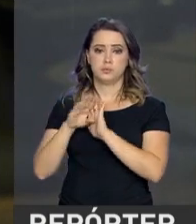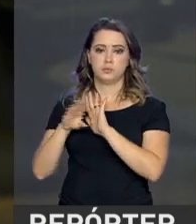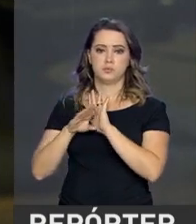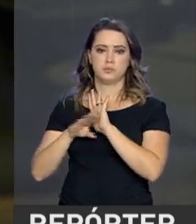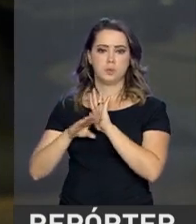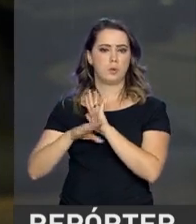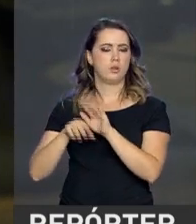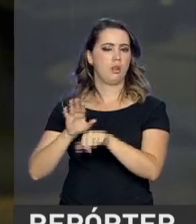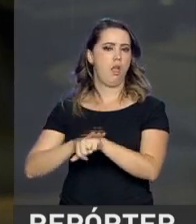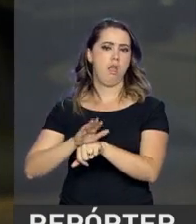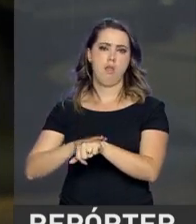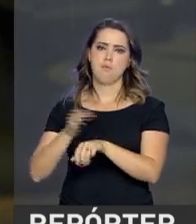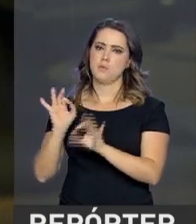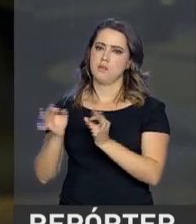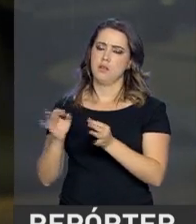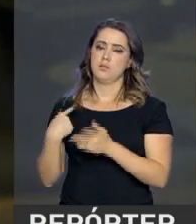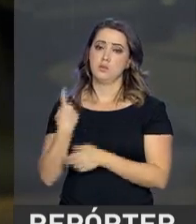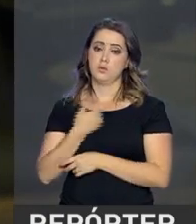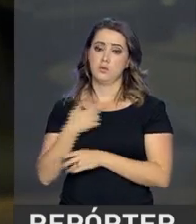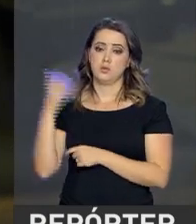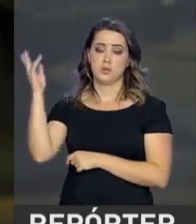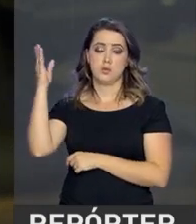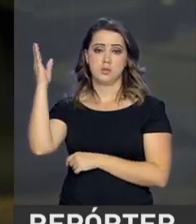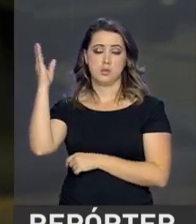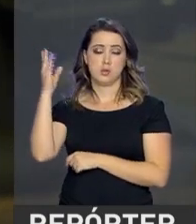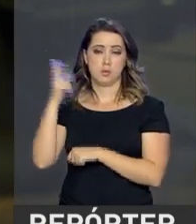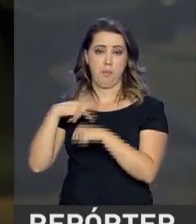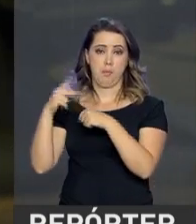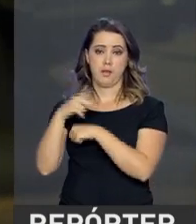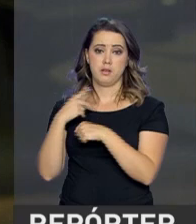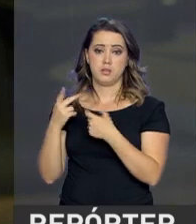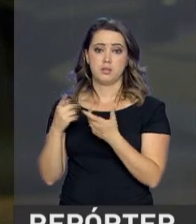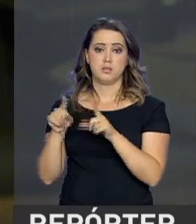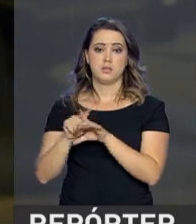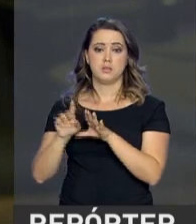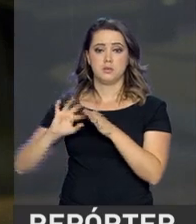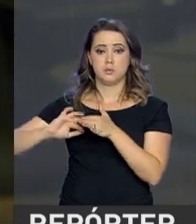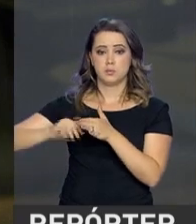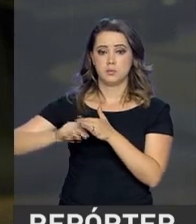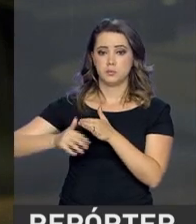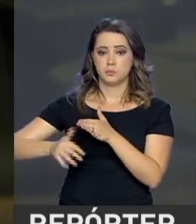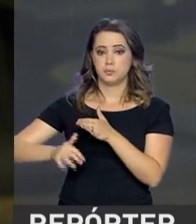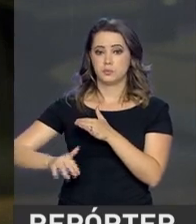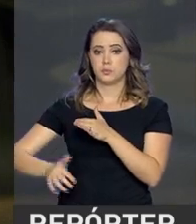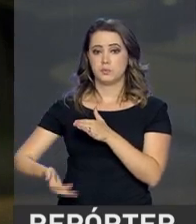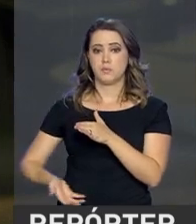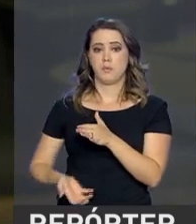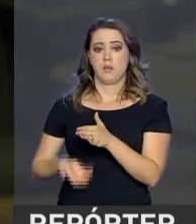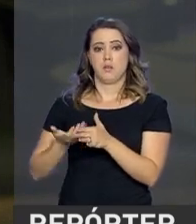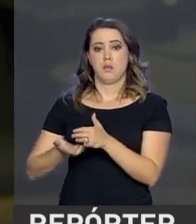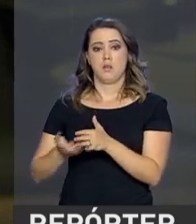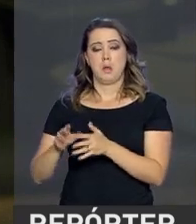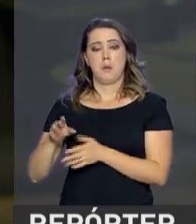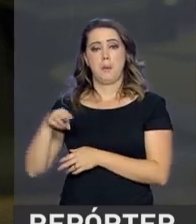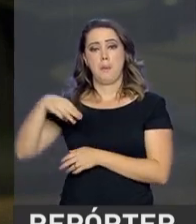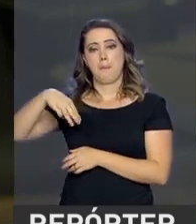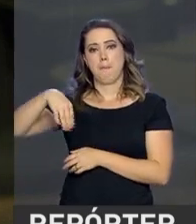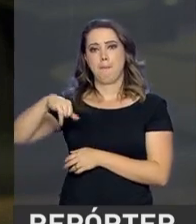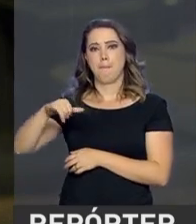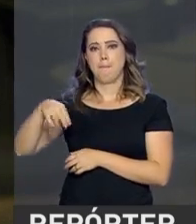a favor ou seja nós temos nós somos um país de vocação mineral nós temos um país que nós temos essas meninas a